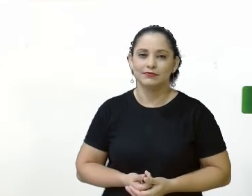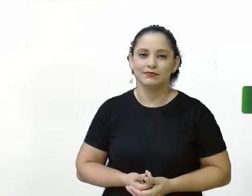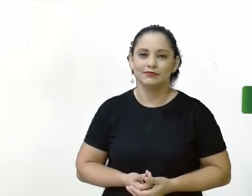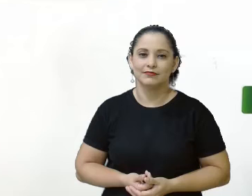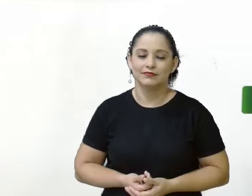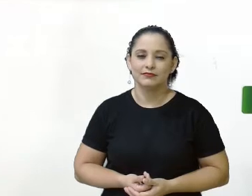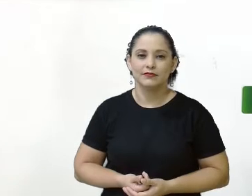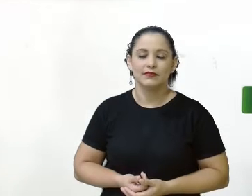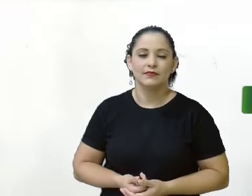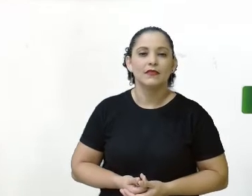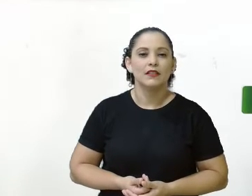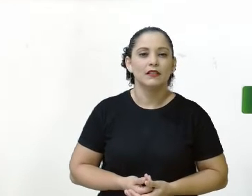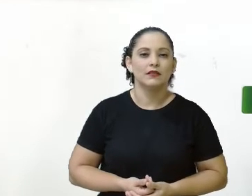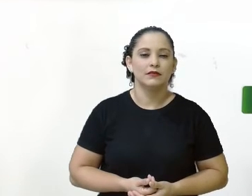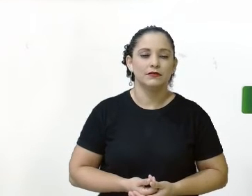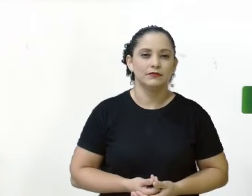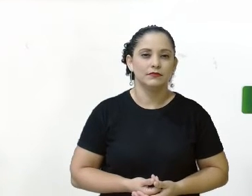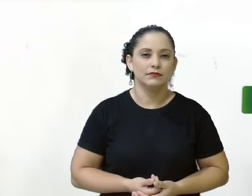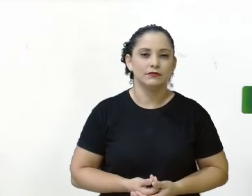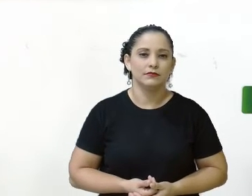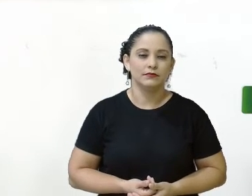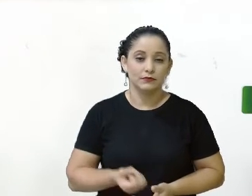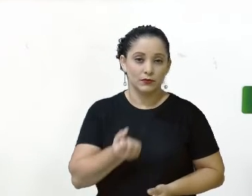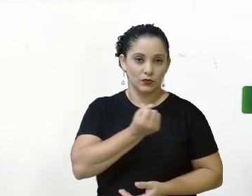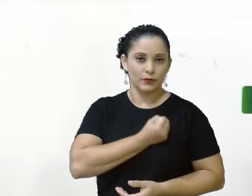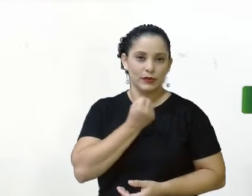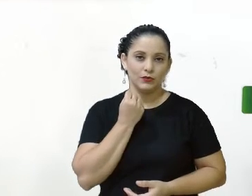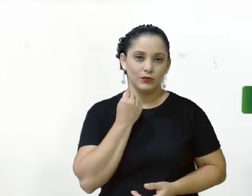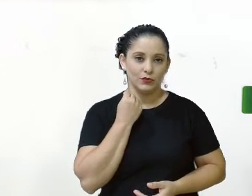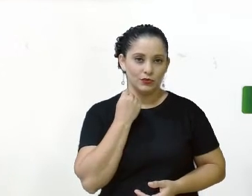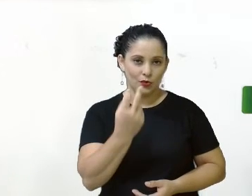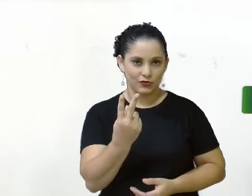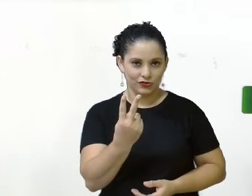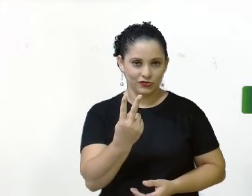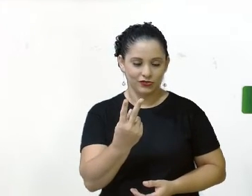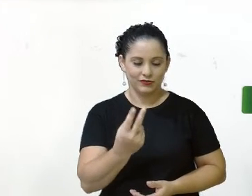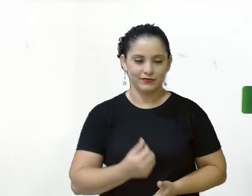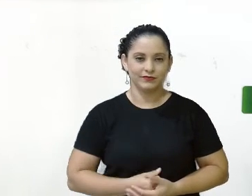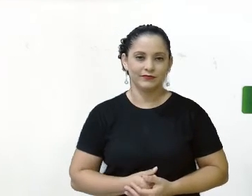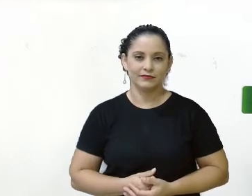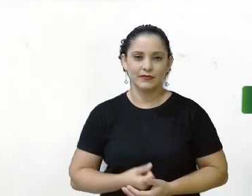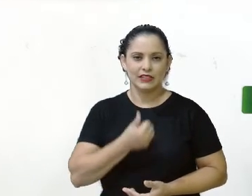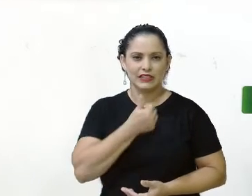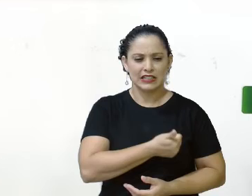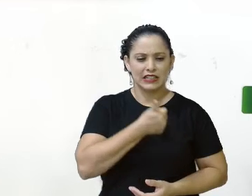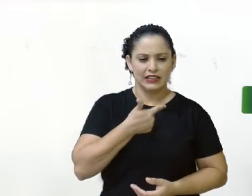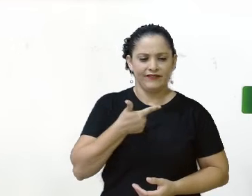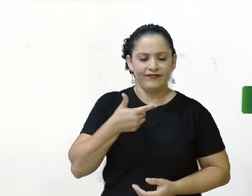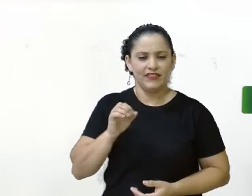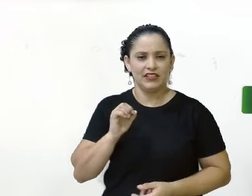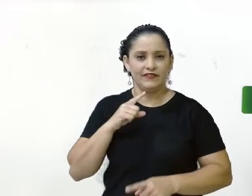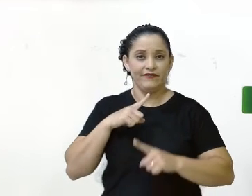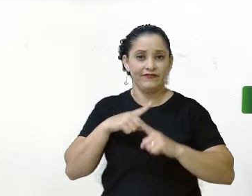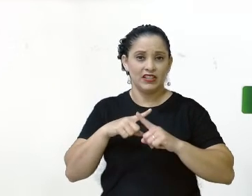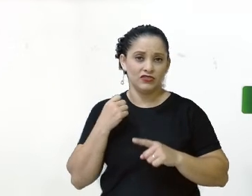Agora. Foi o número 2. 120 vezes 2 dá